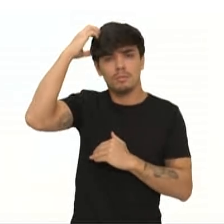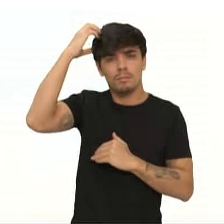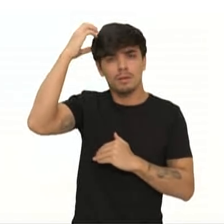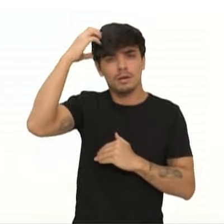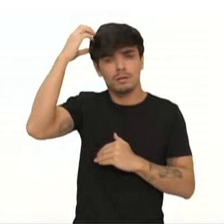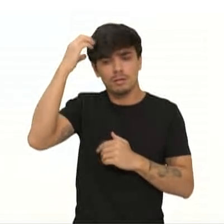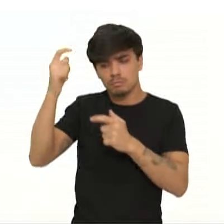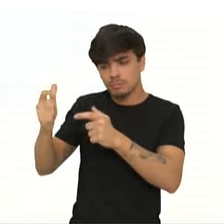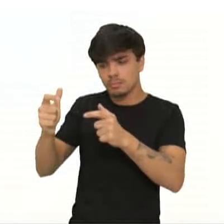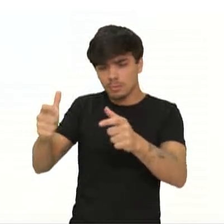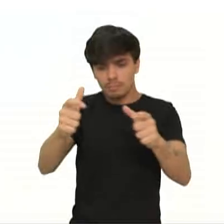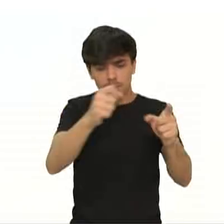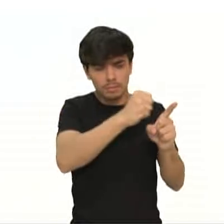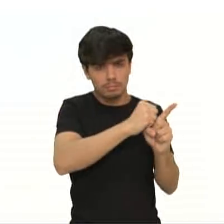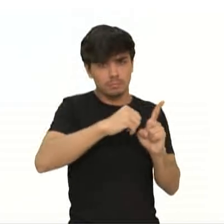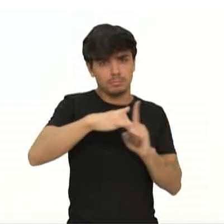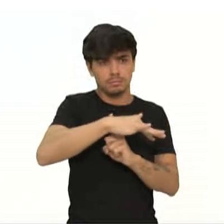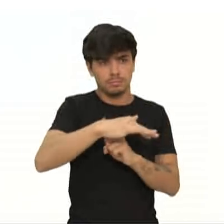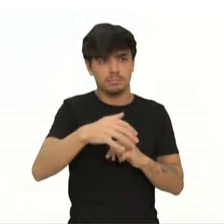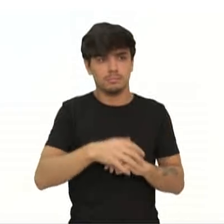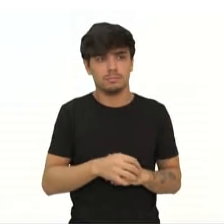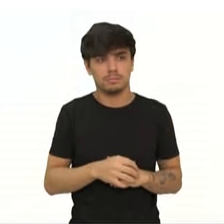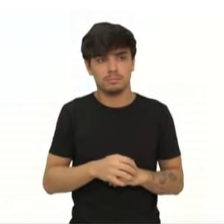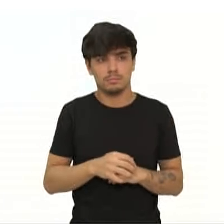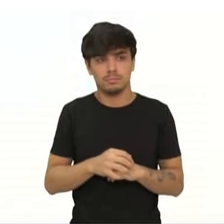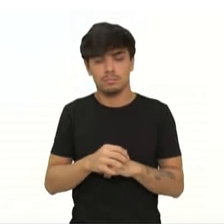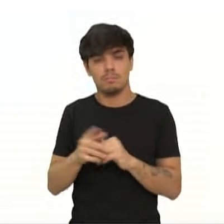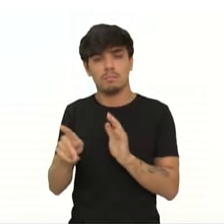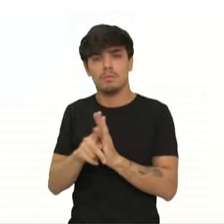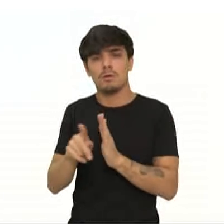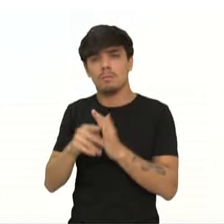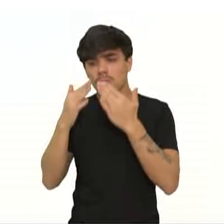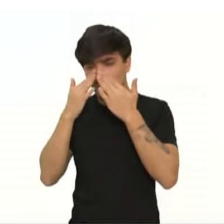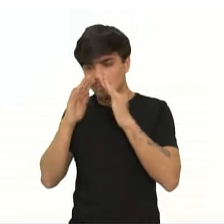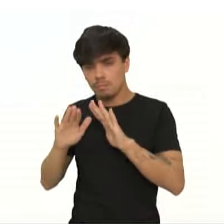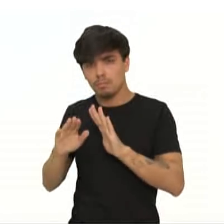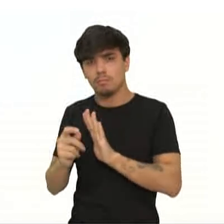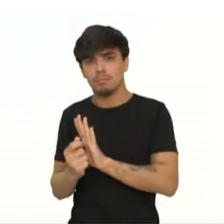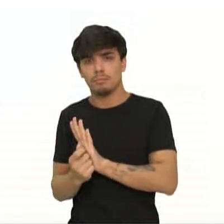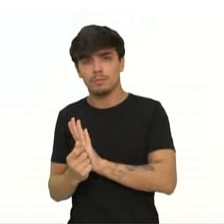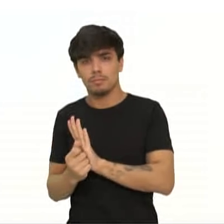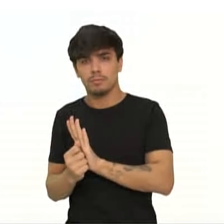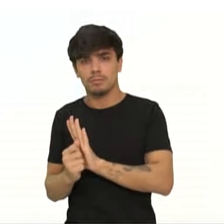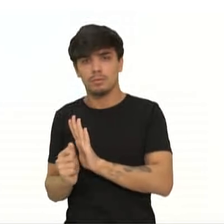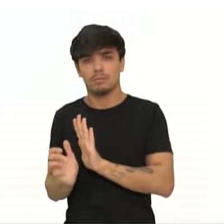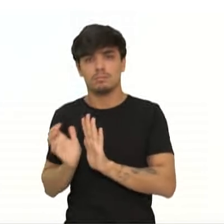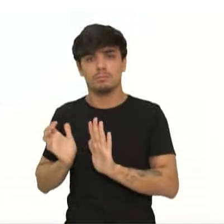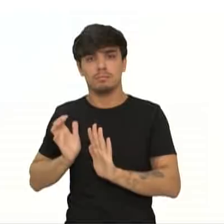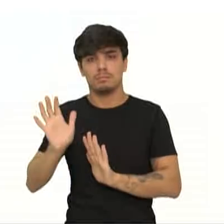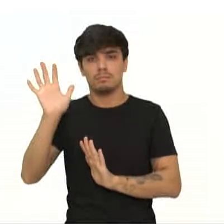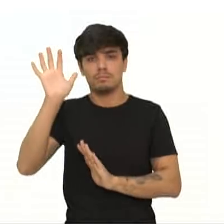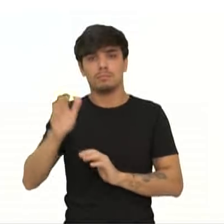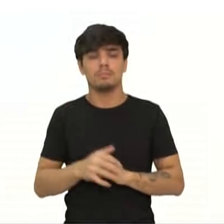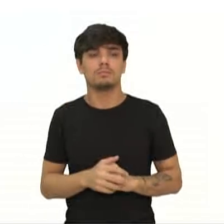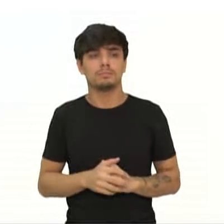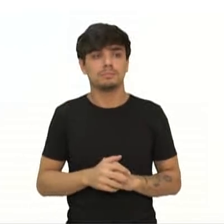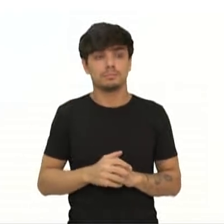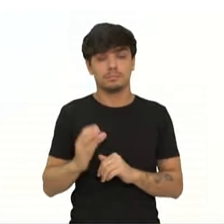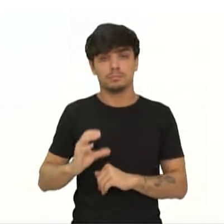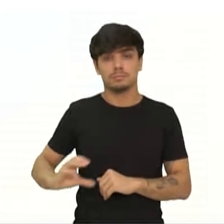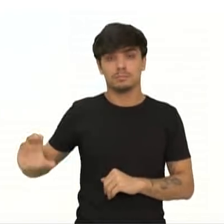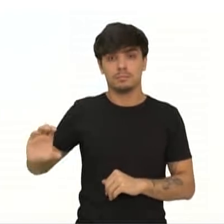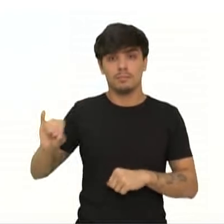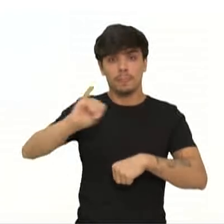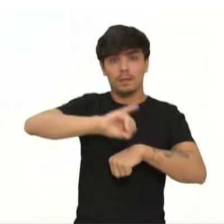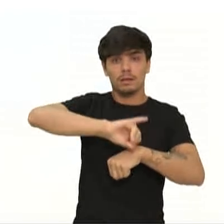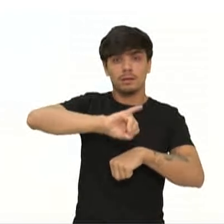classes sociais, reduzindo a um lugar humilde, a burguesia enriquecida. C. A centralização do poder real